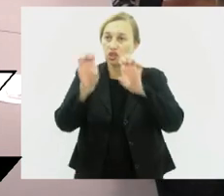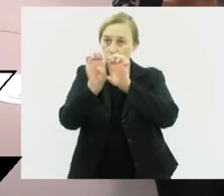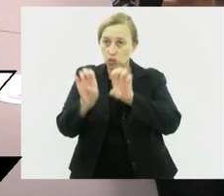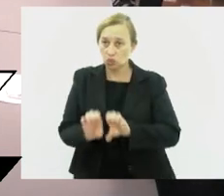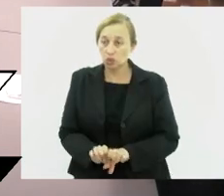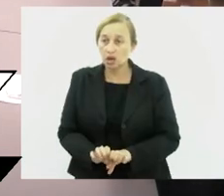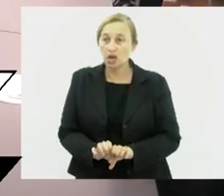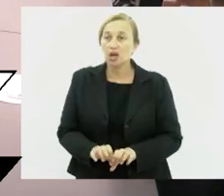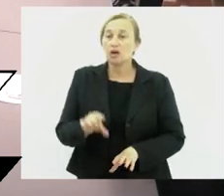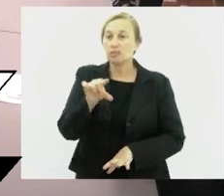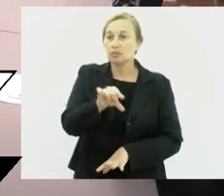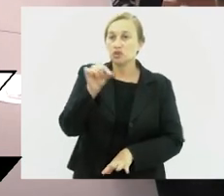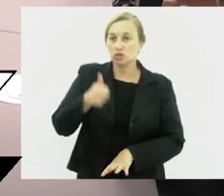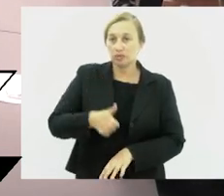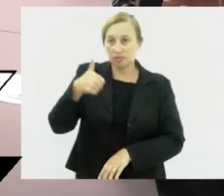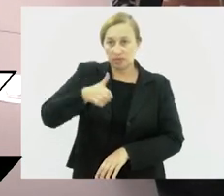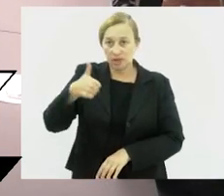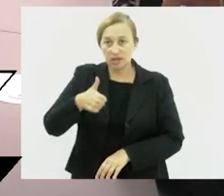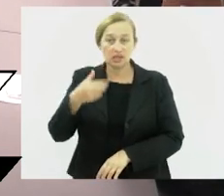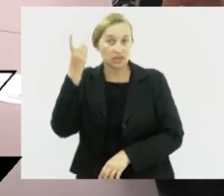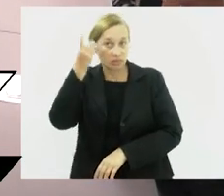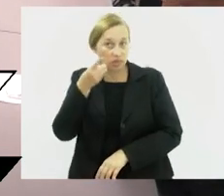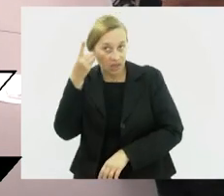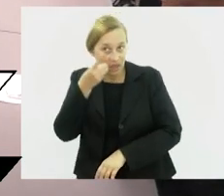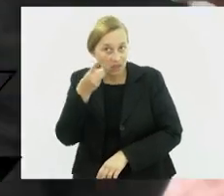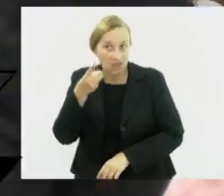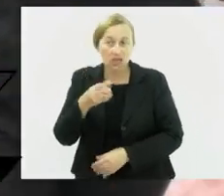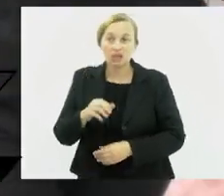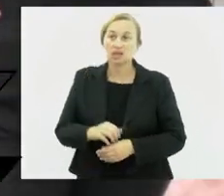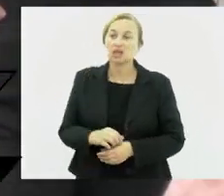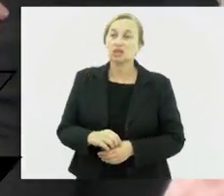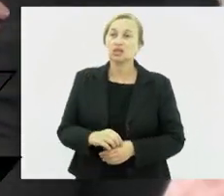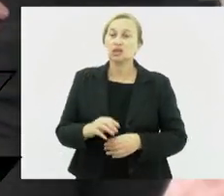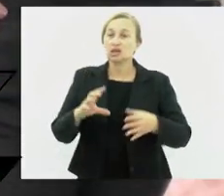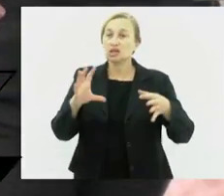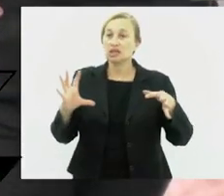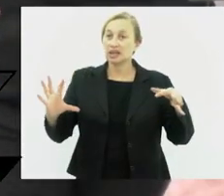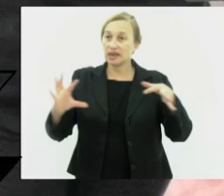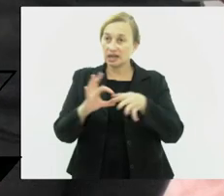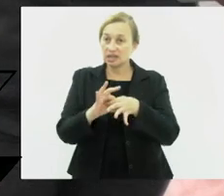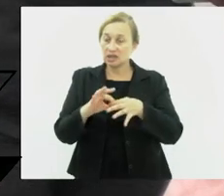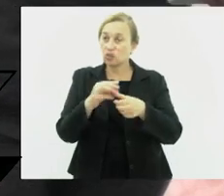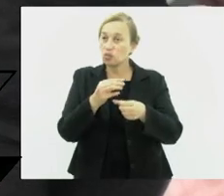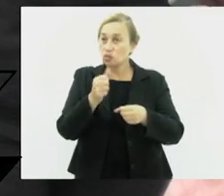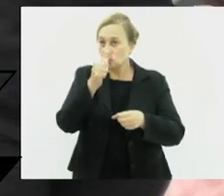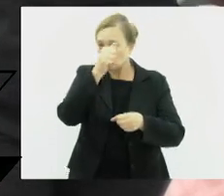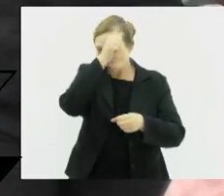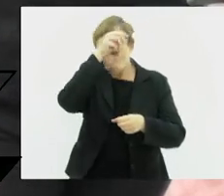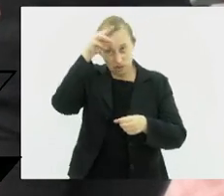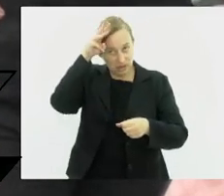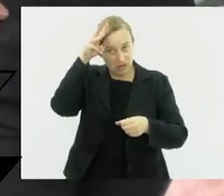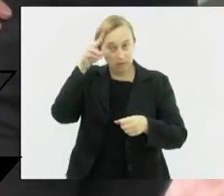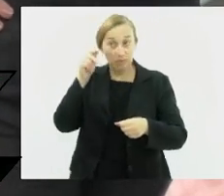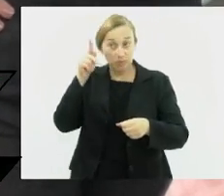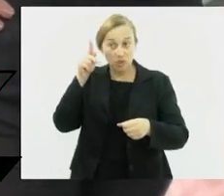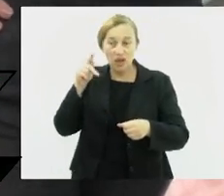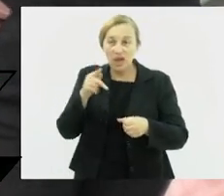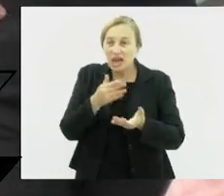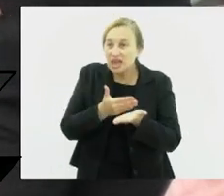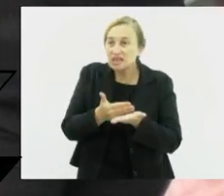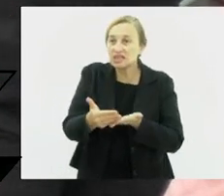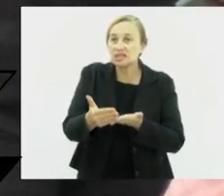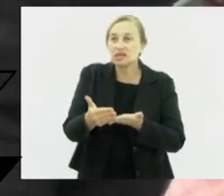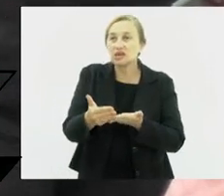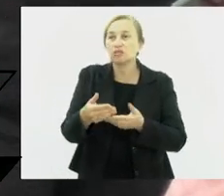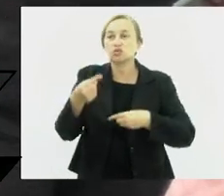primeira decisão, deputados. Isso vai ser com o Estado ou com os municípios, esse é o ponto, é o pontapé inicial, né? É aí que